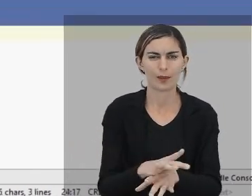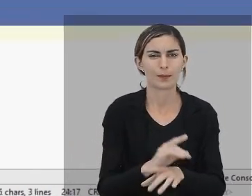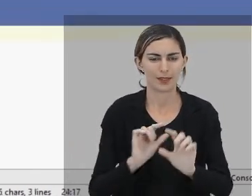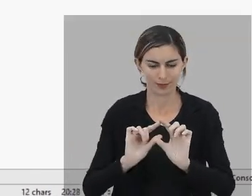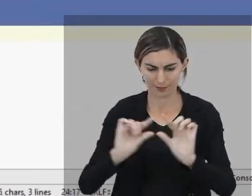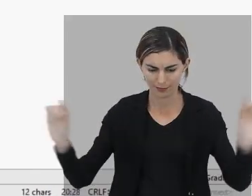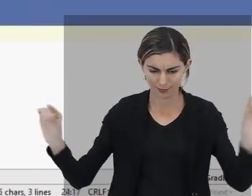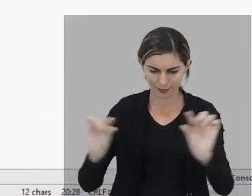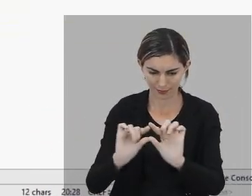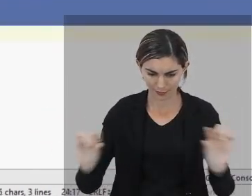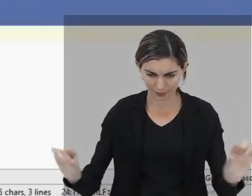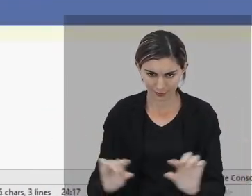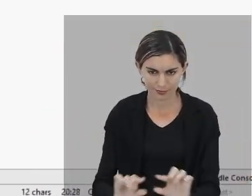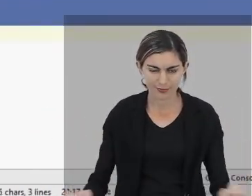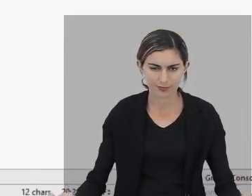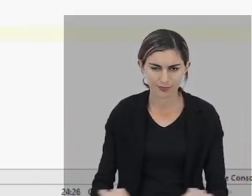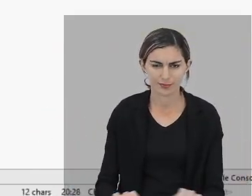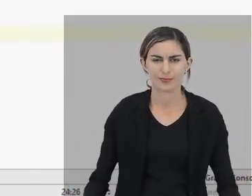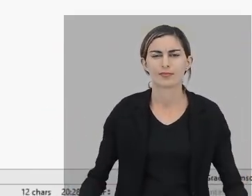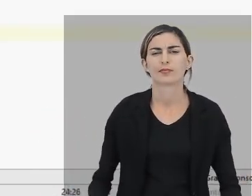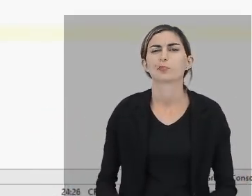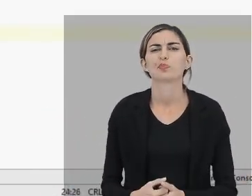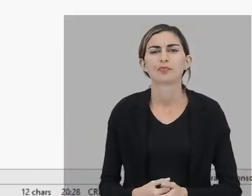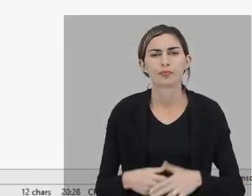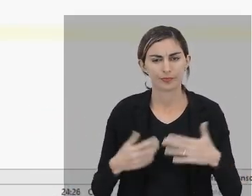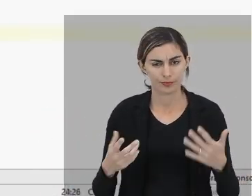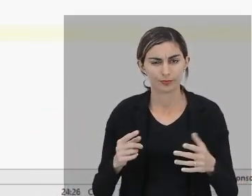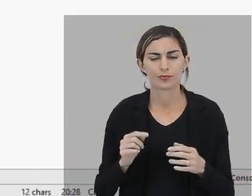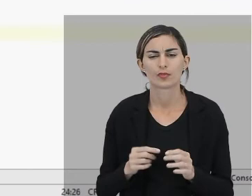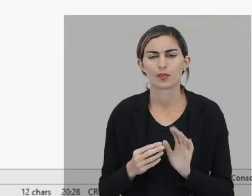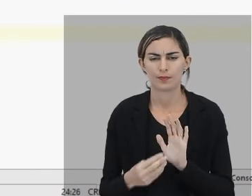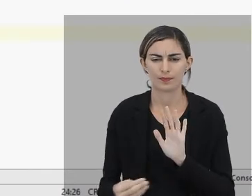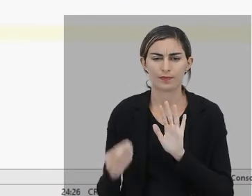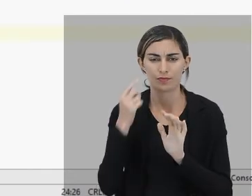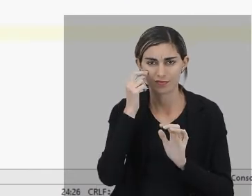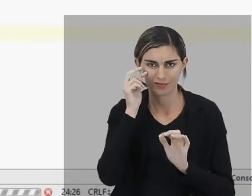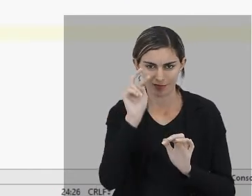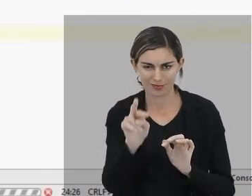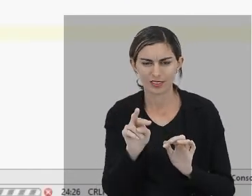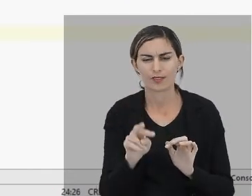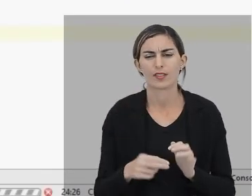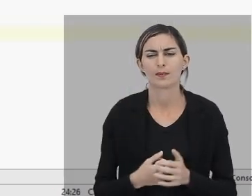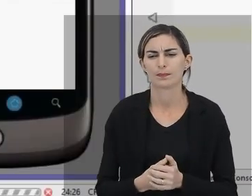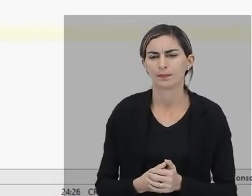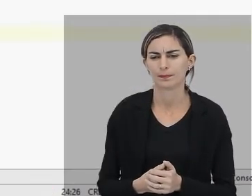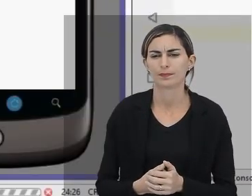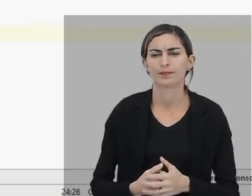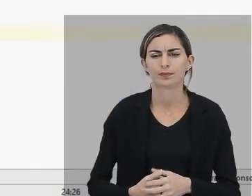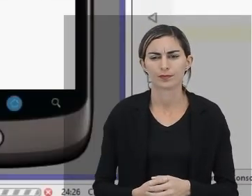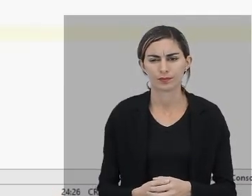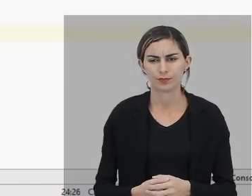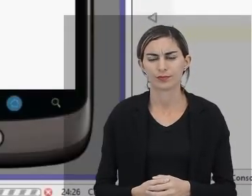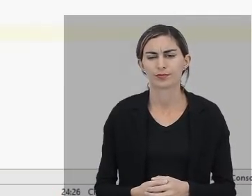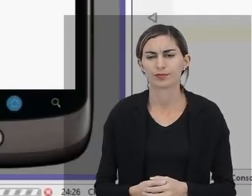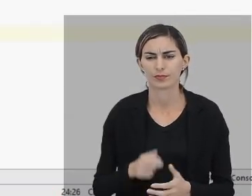dessas linhas que acrescentam um botão. Então, vamos executar e ver o resultado.